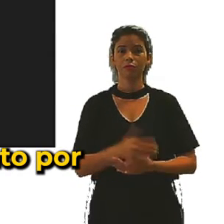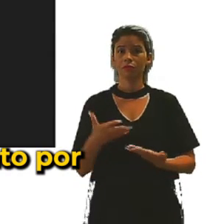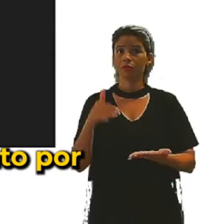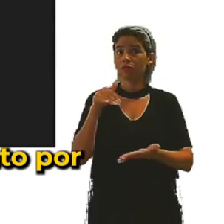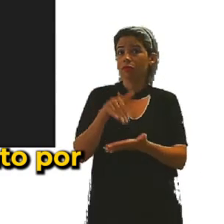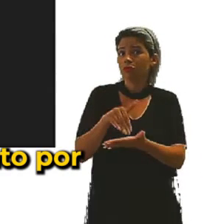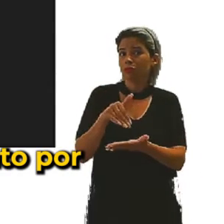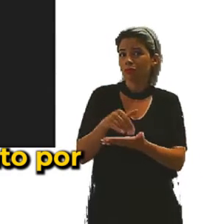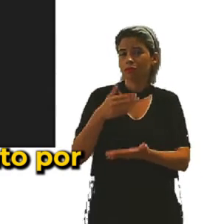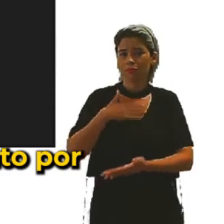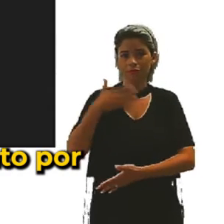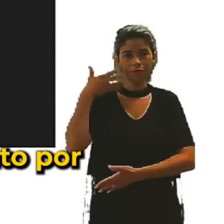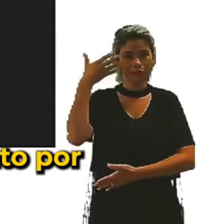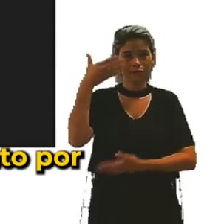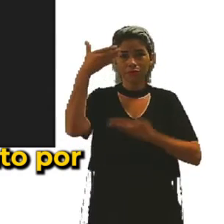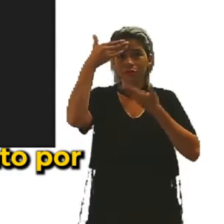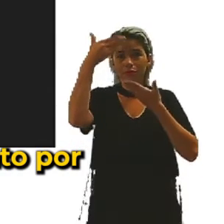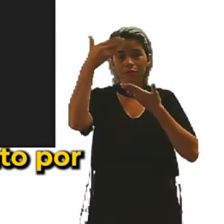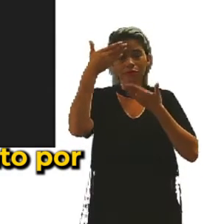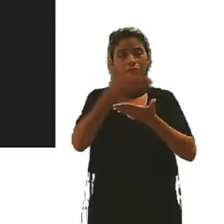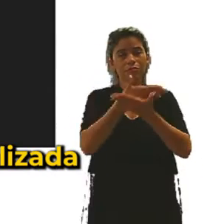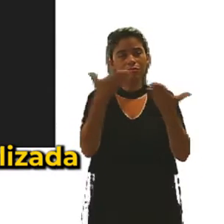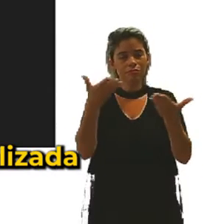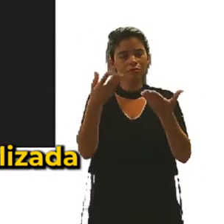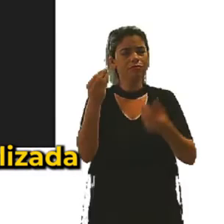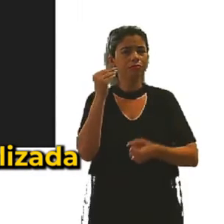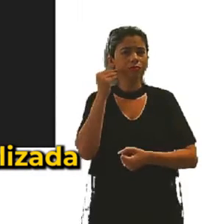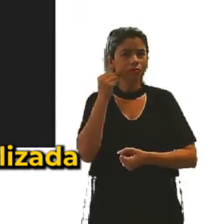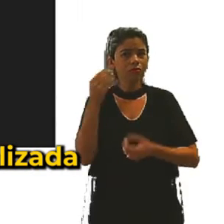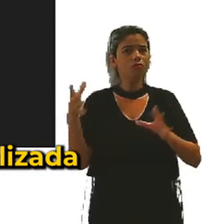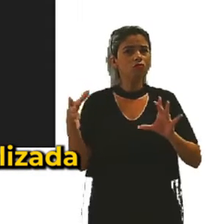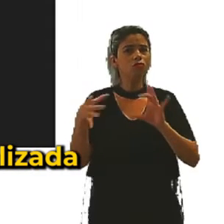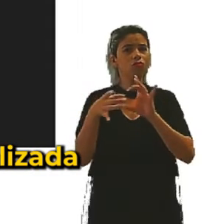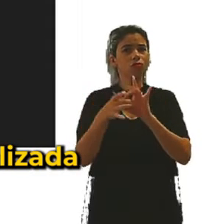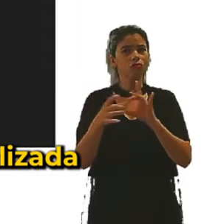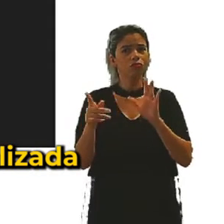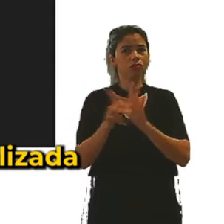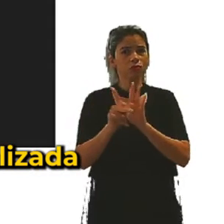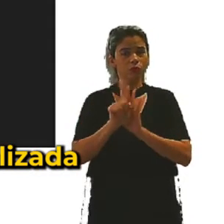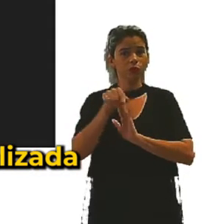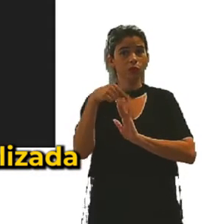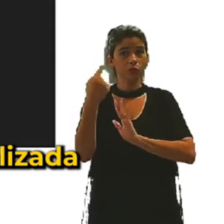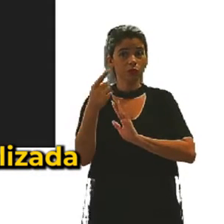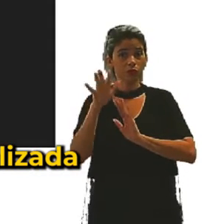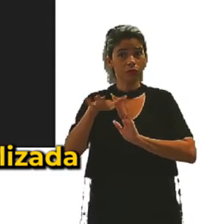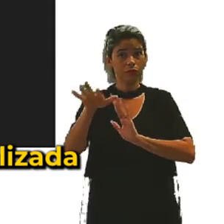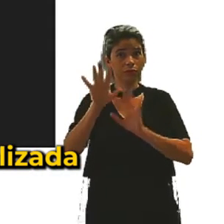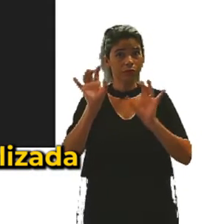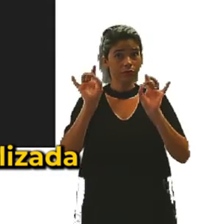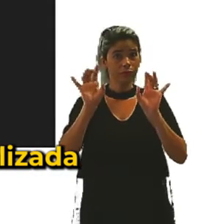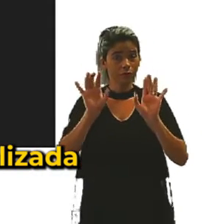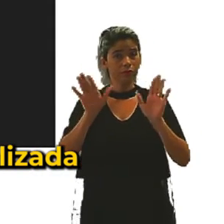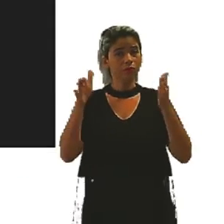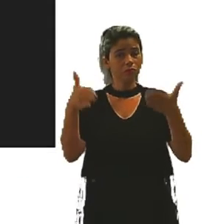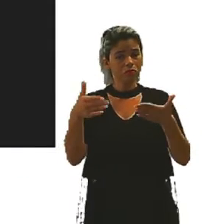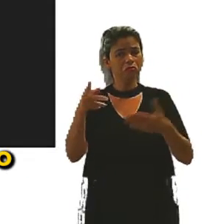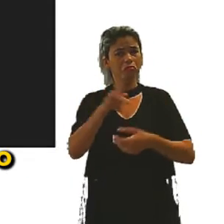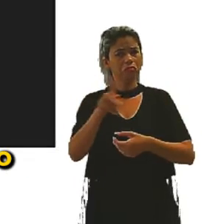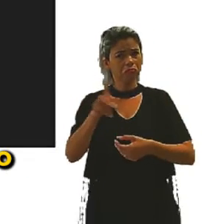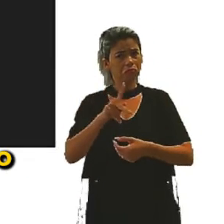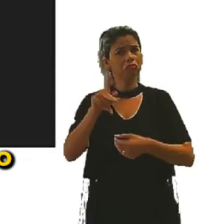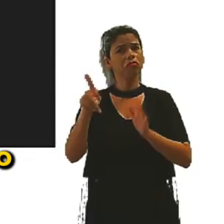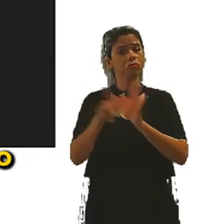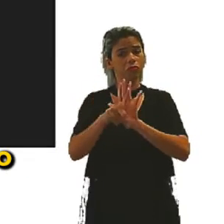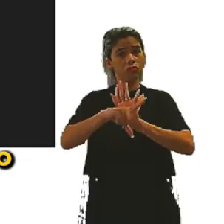quero deixar aqui, então, o agradecimento por essa oportunidade, né, por essa parceria para a formação especializada aí com a professora Anne, do IESB, né,